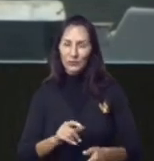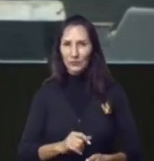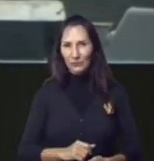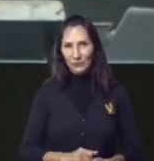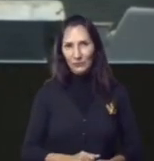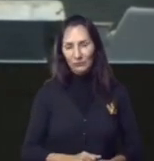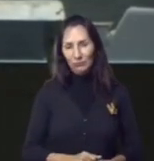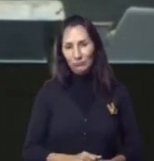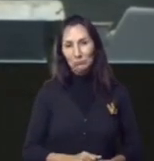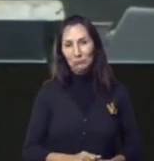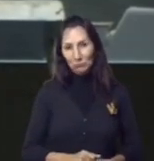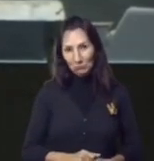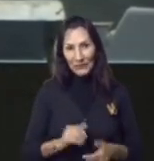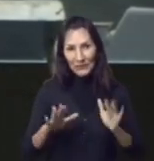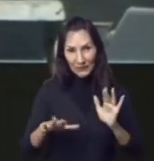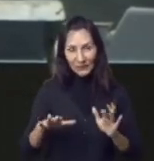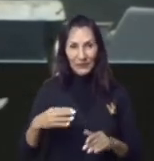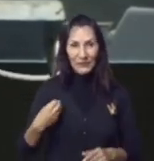ali. Ela pode